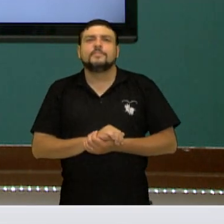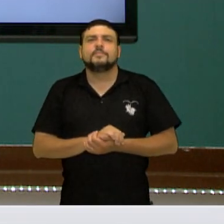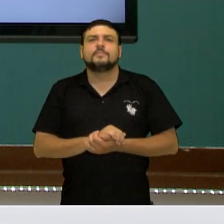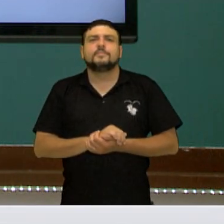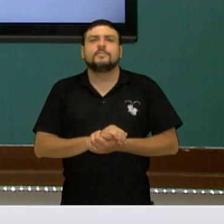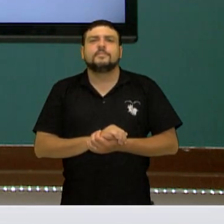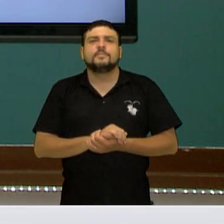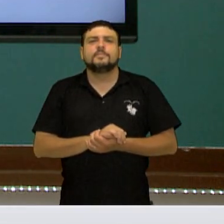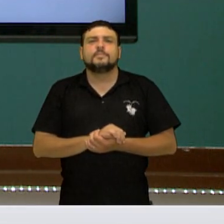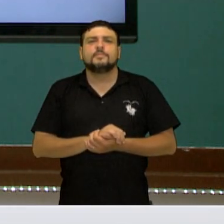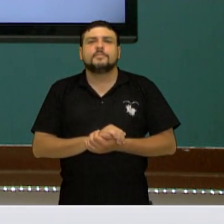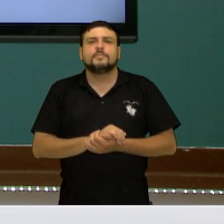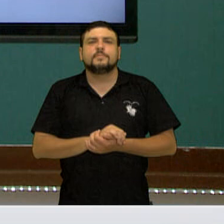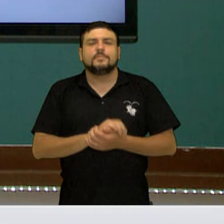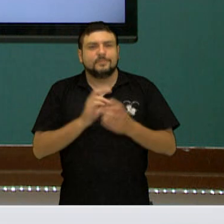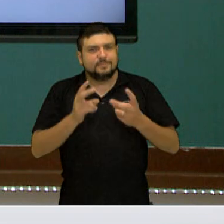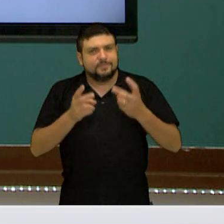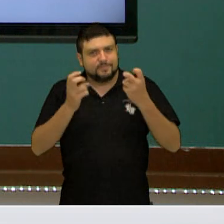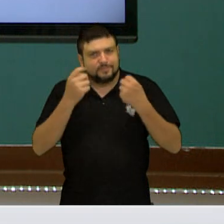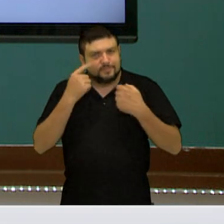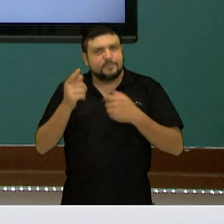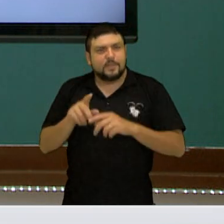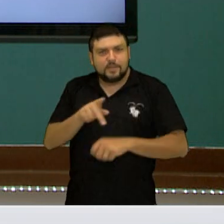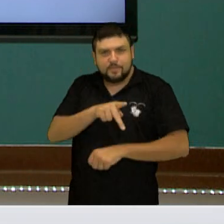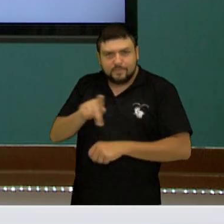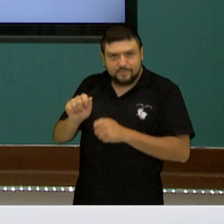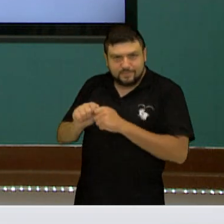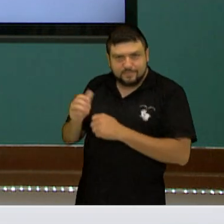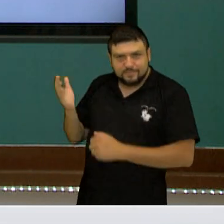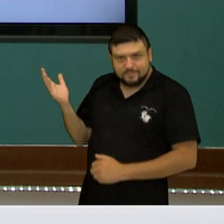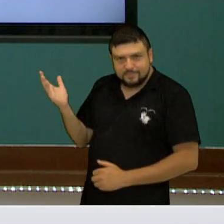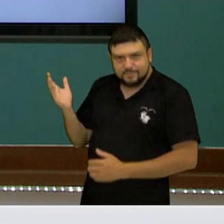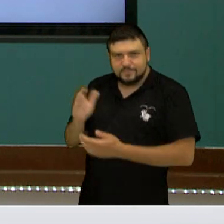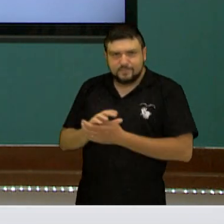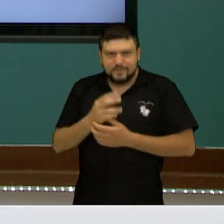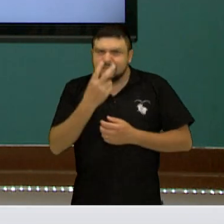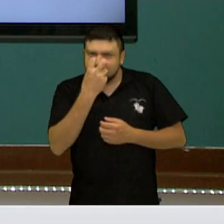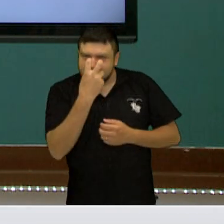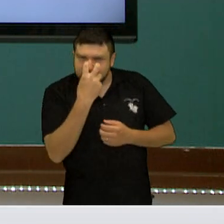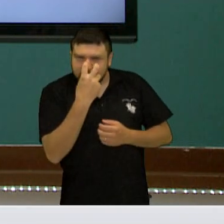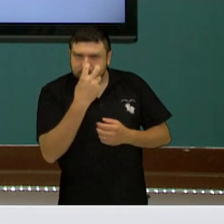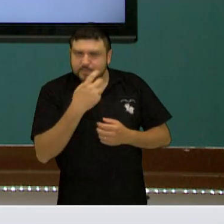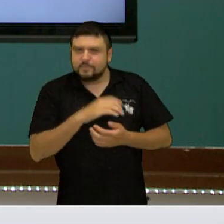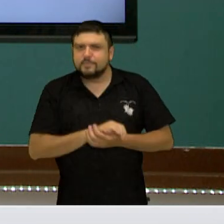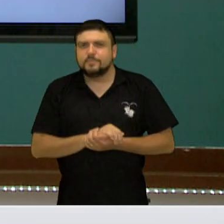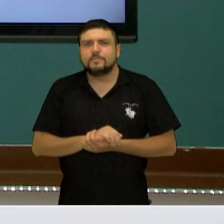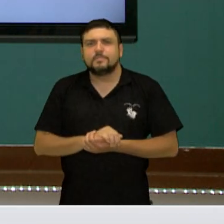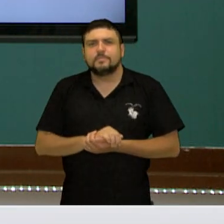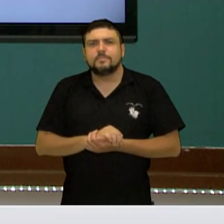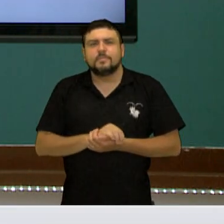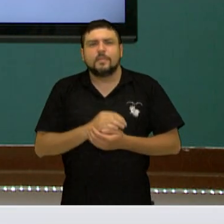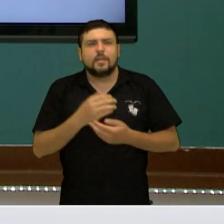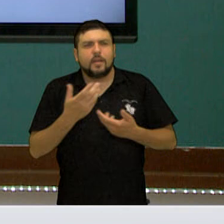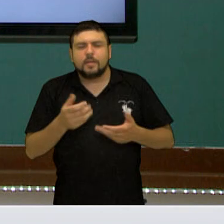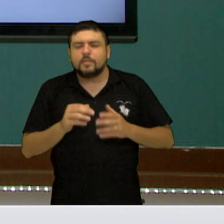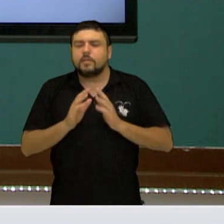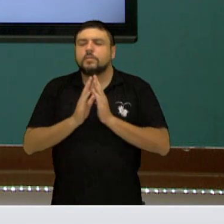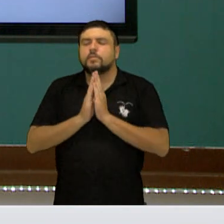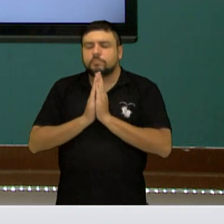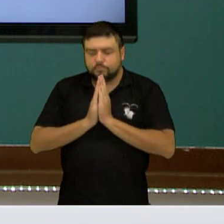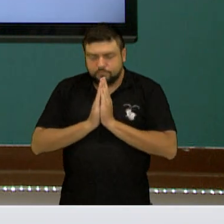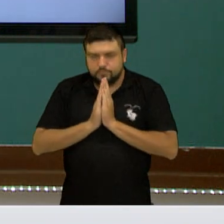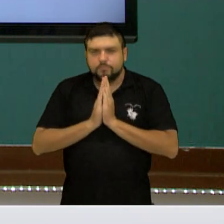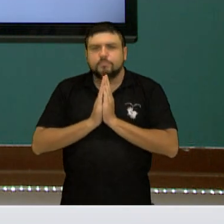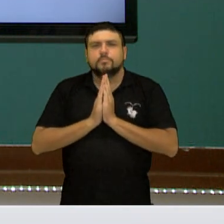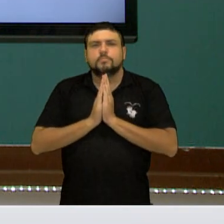ó. Você já viu? Você já viu, né? Em algum local você já viu o povo se cumprimentando assim. Então você se cumprimenta, curva um